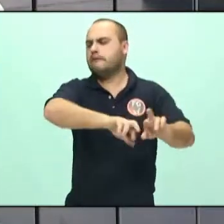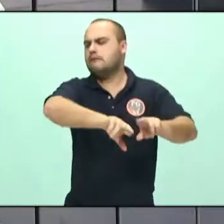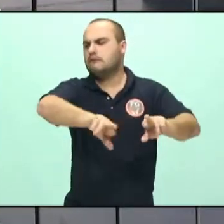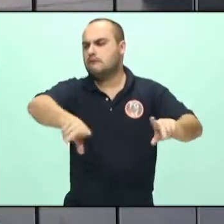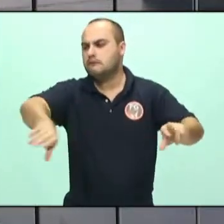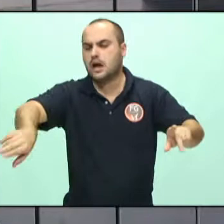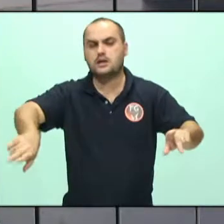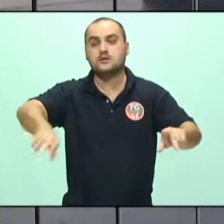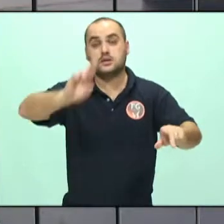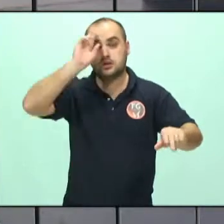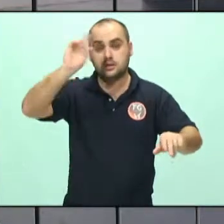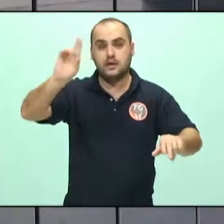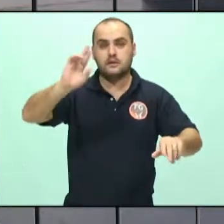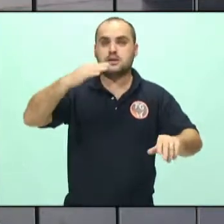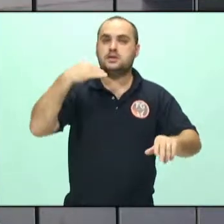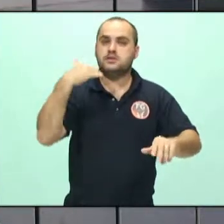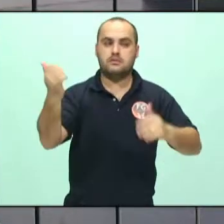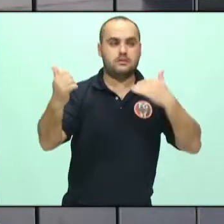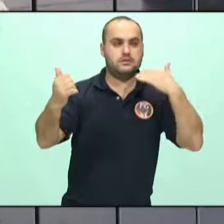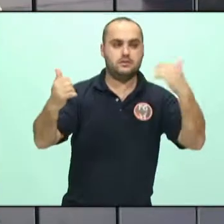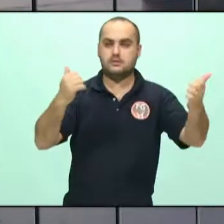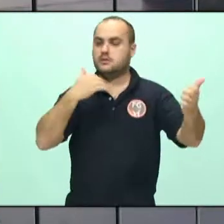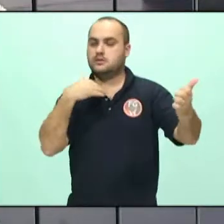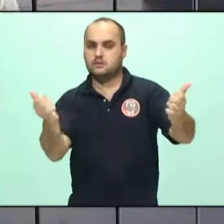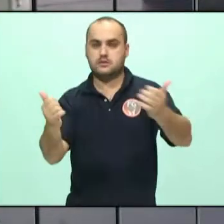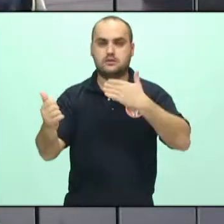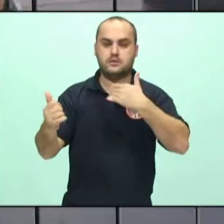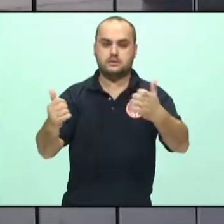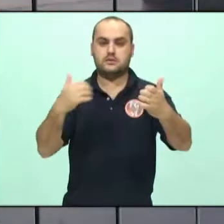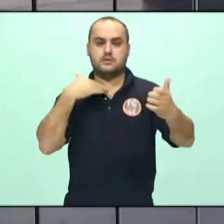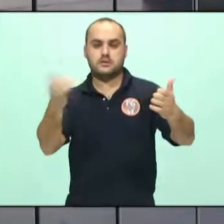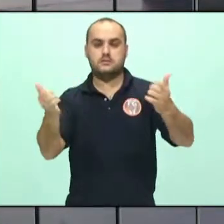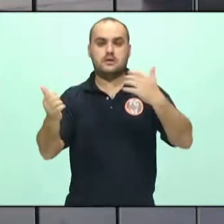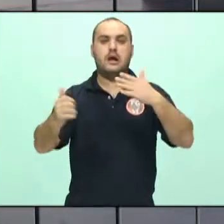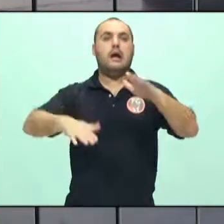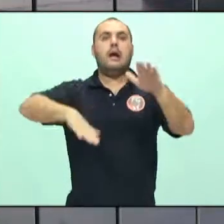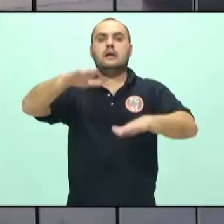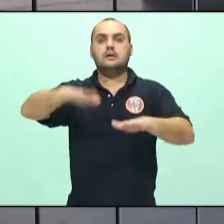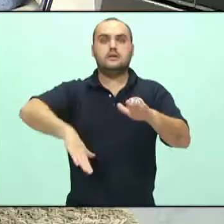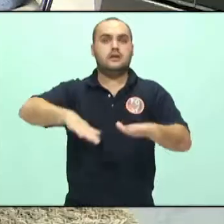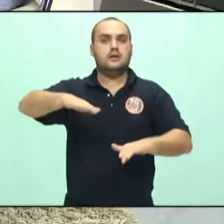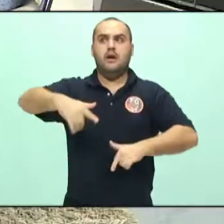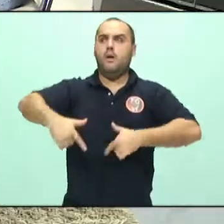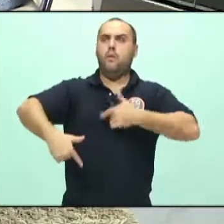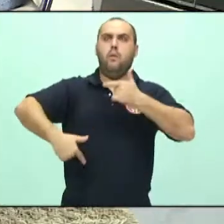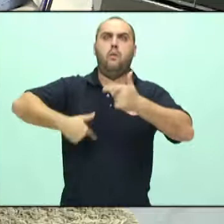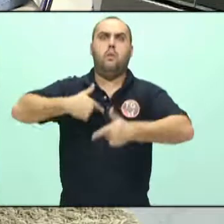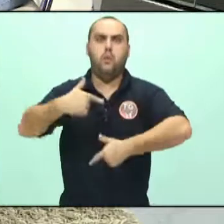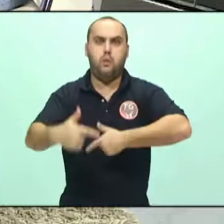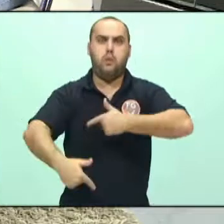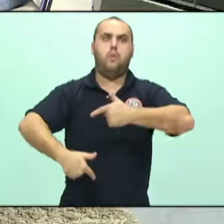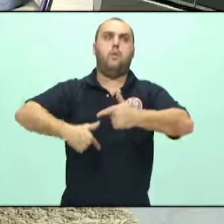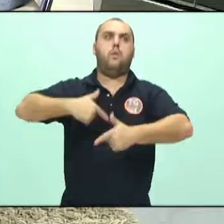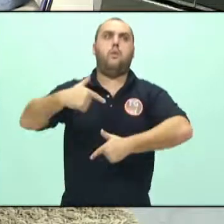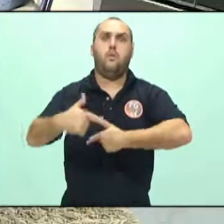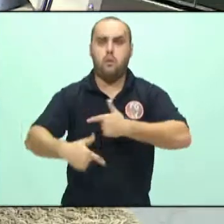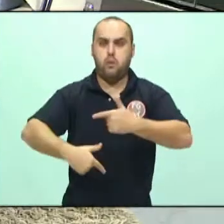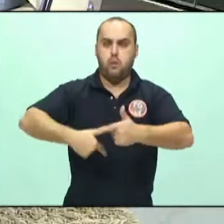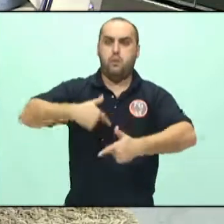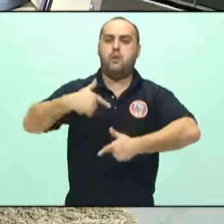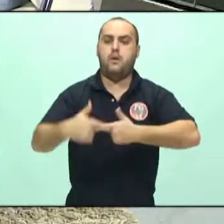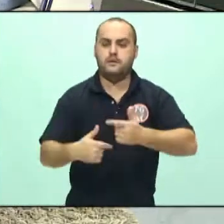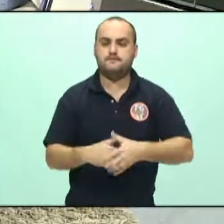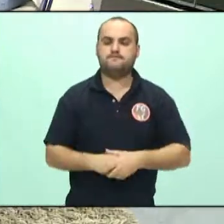cada chamada dessa é uma demanda. Às vezes chega a ser absurdo o volume de trabalho. E aí peguei ali, fui